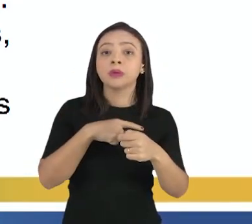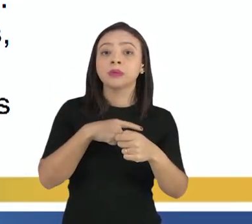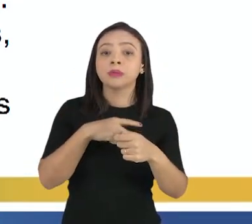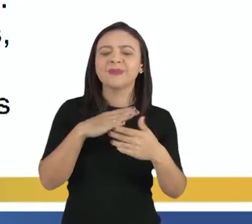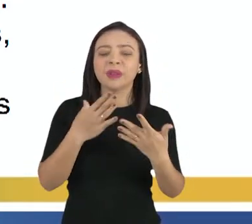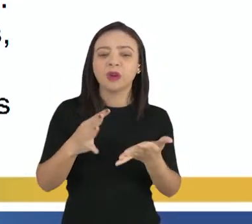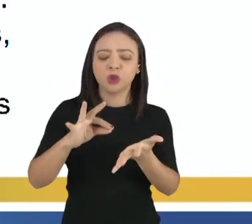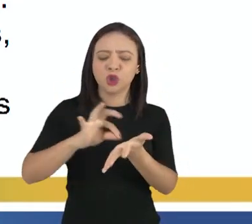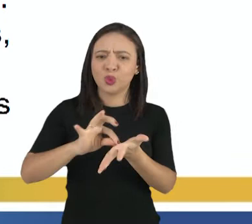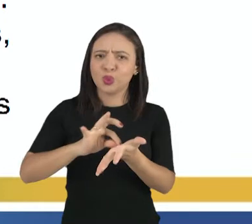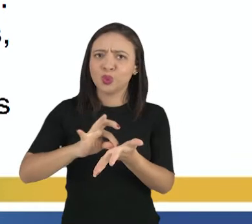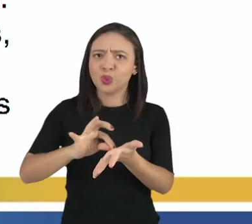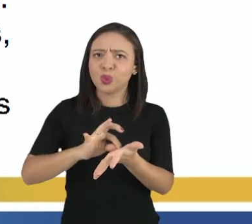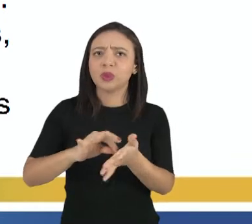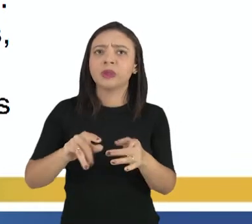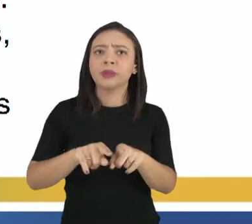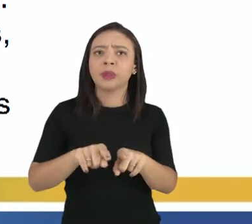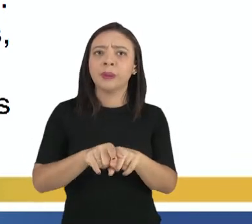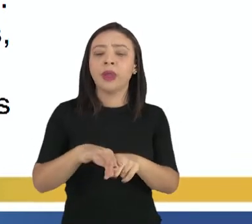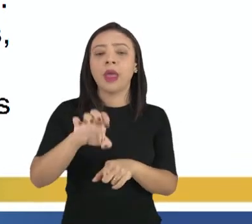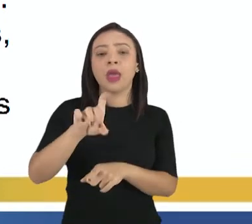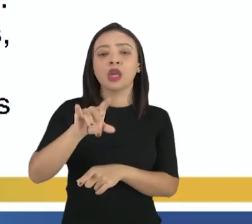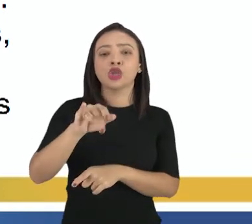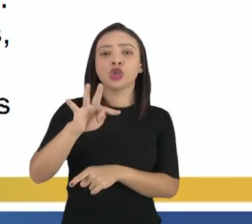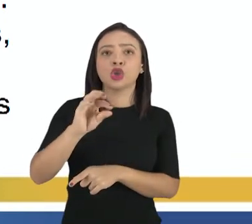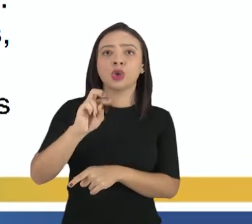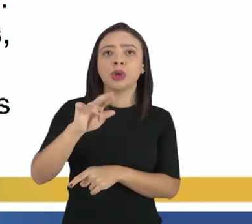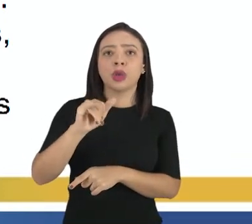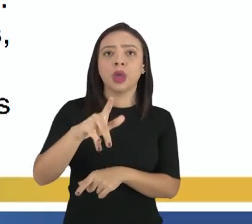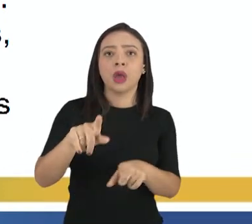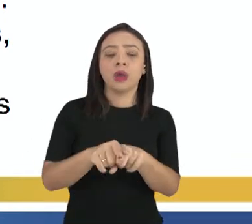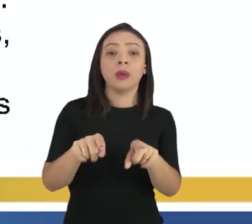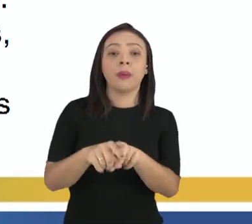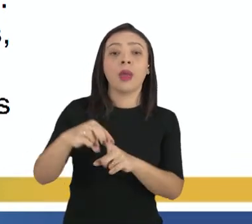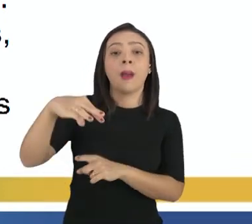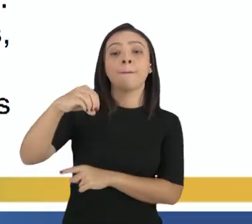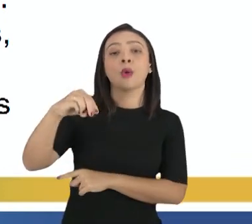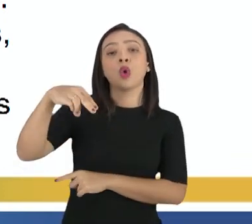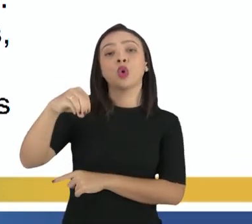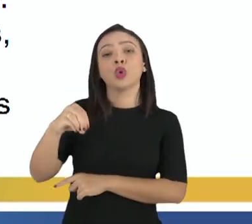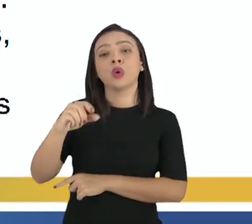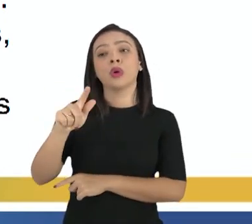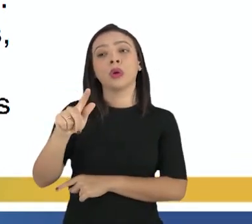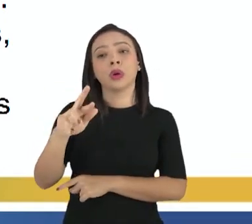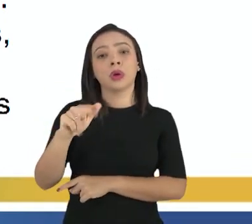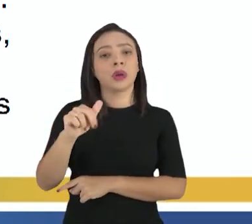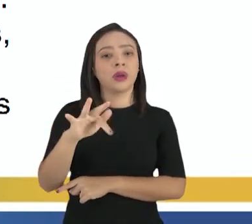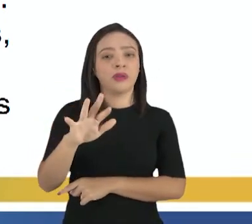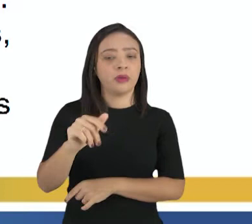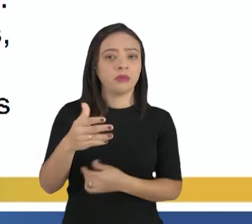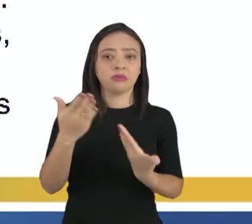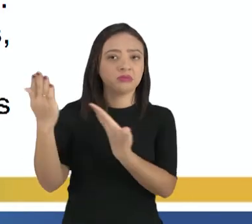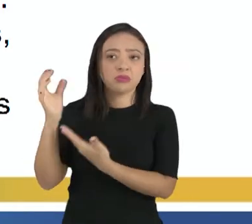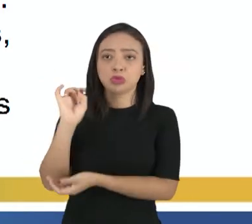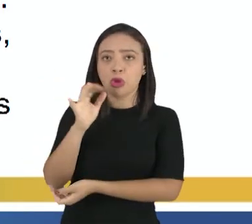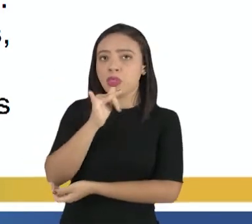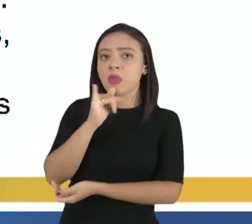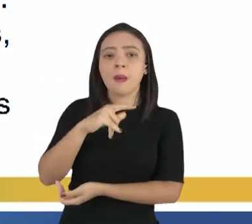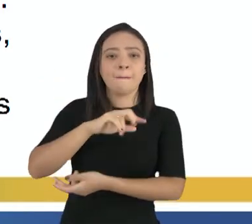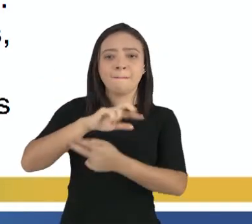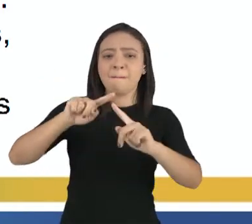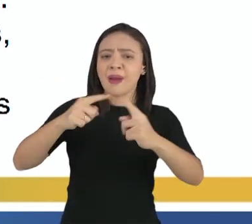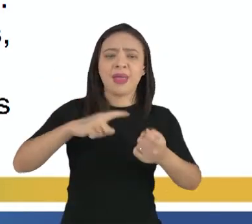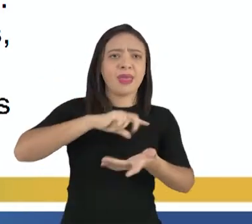quais gêneros crítica editorial e monografia entre outros aí só temos alguns exemplos